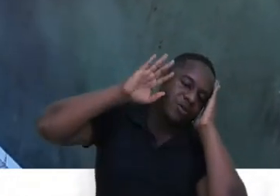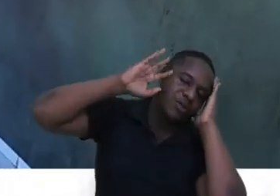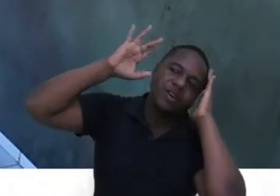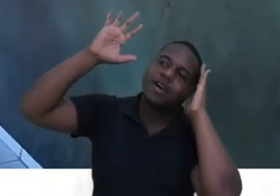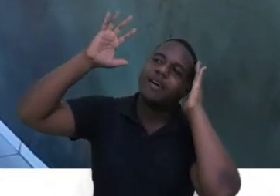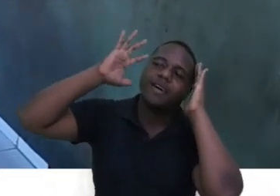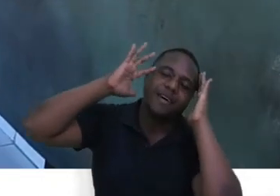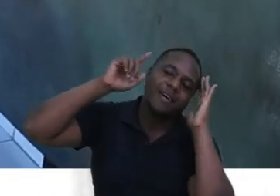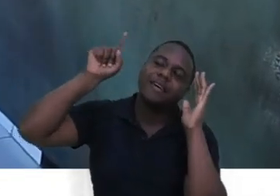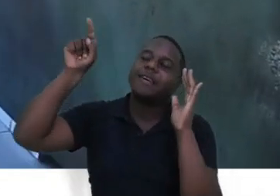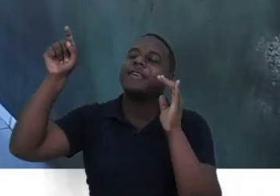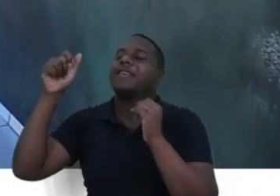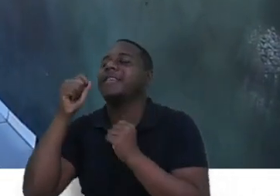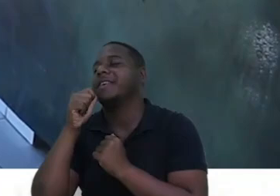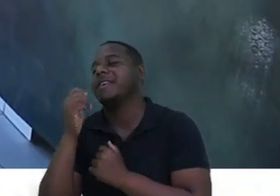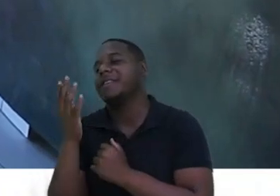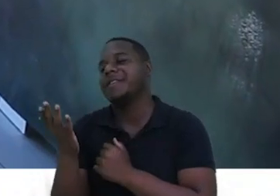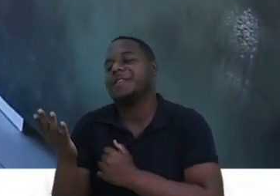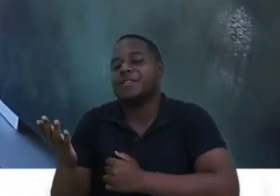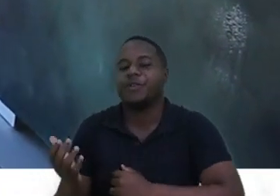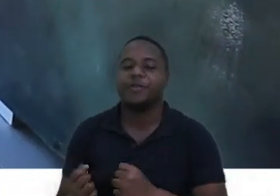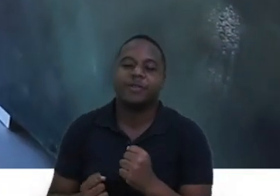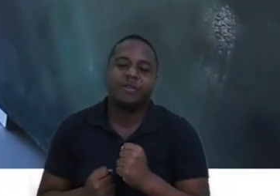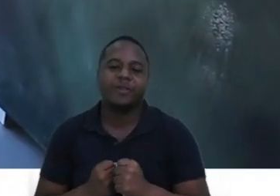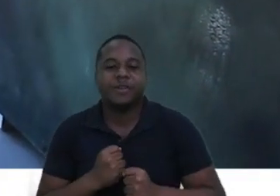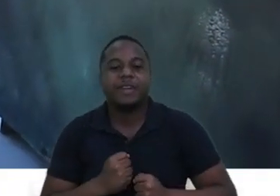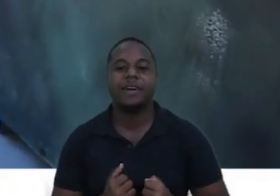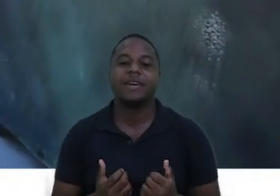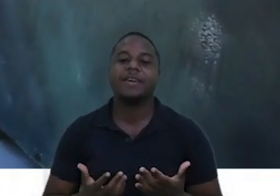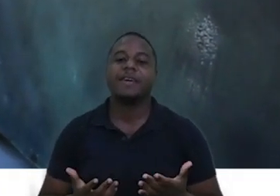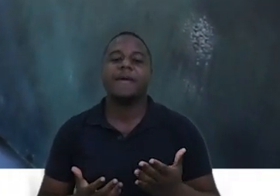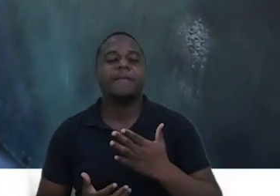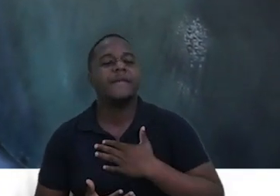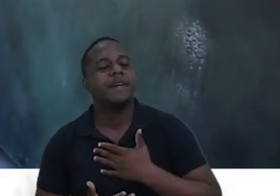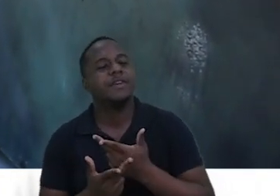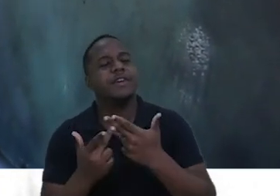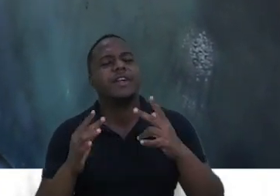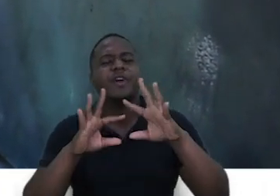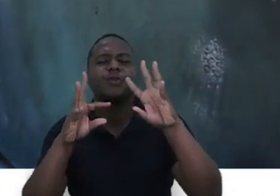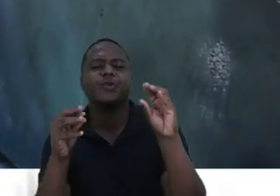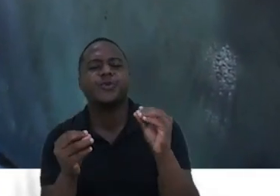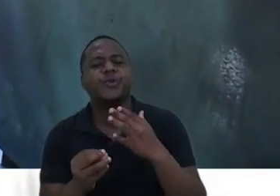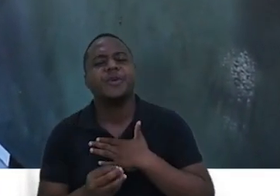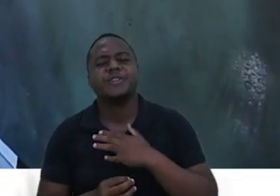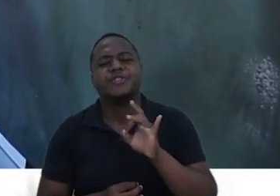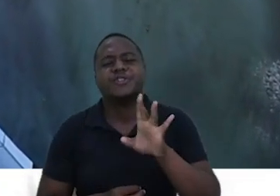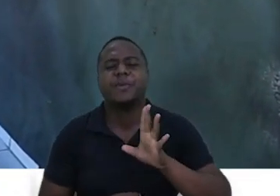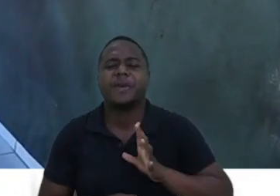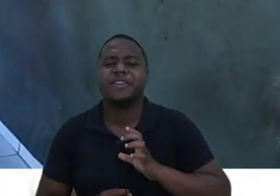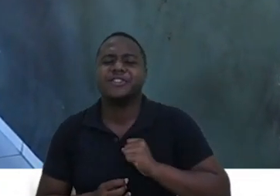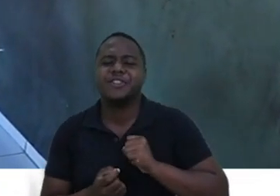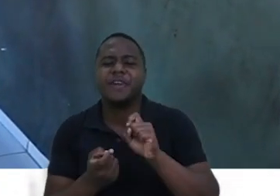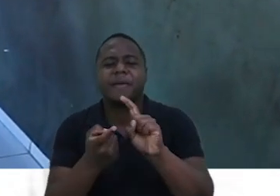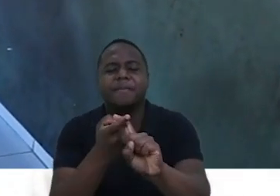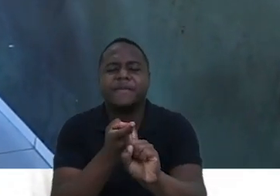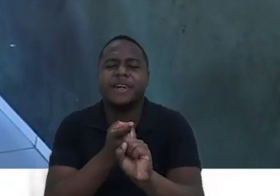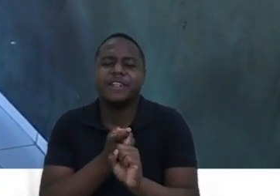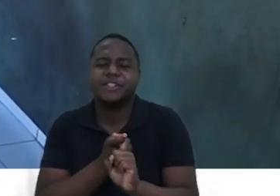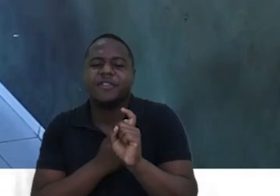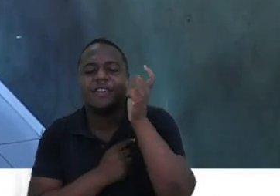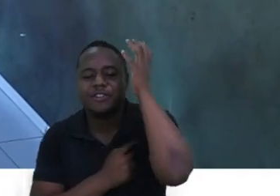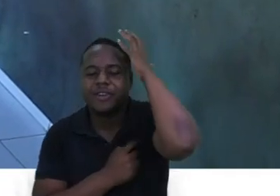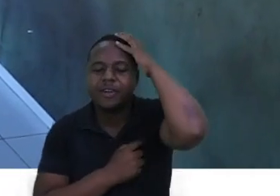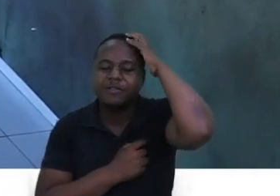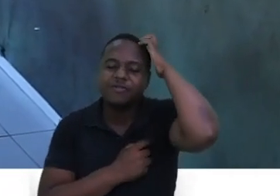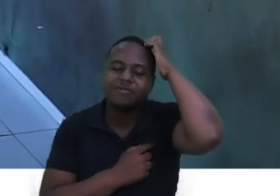vou sonhar. Ai, é, ai, é. Pois faria tudo isso só pra te amar.